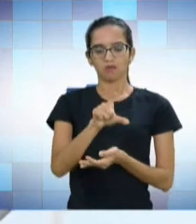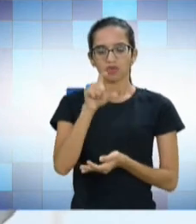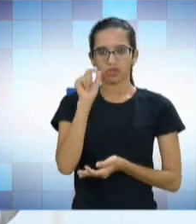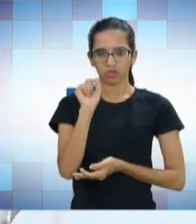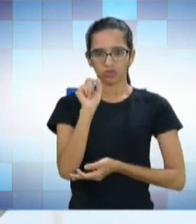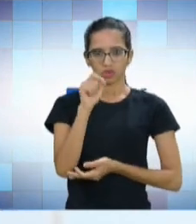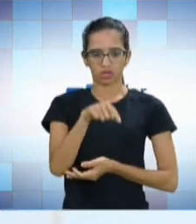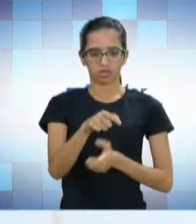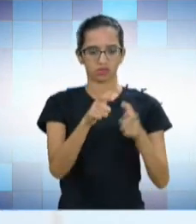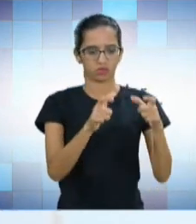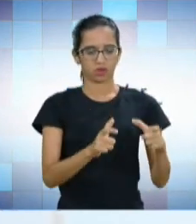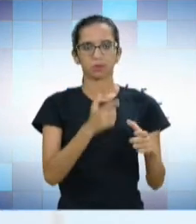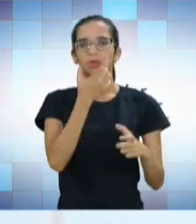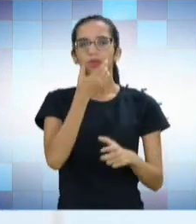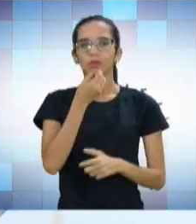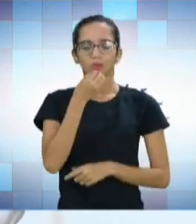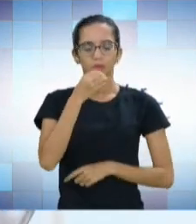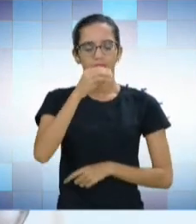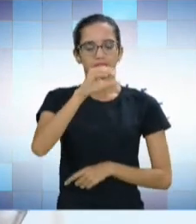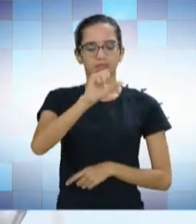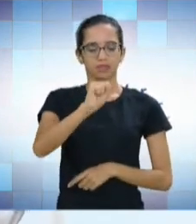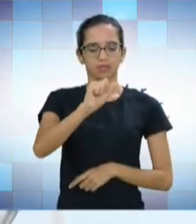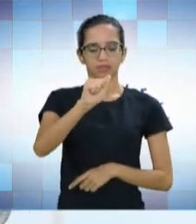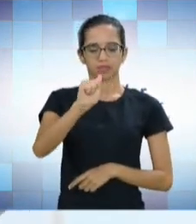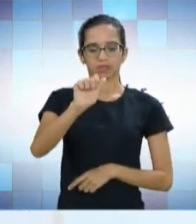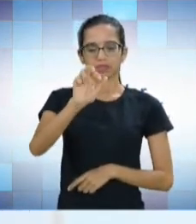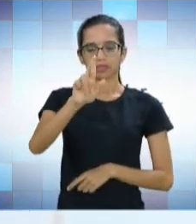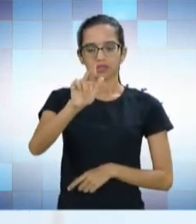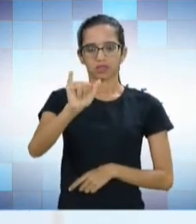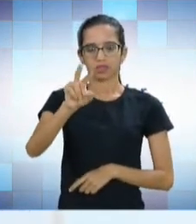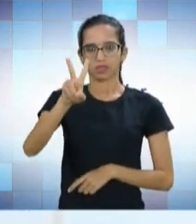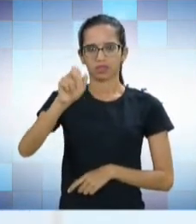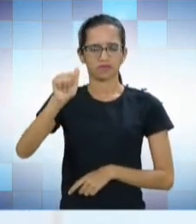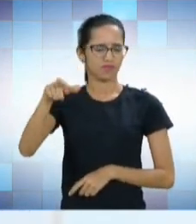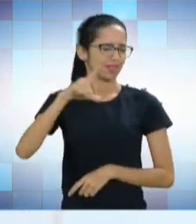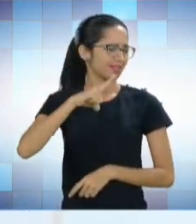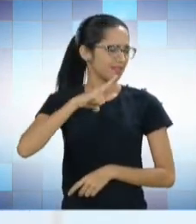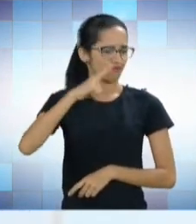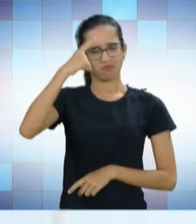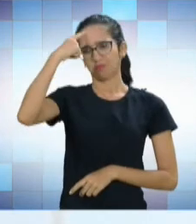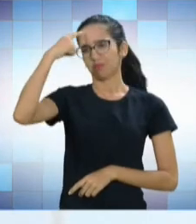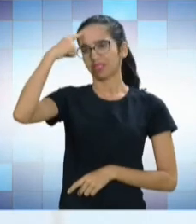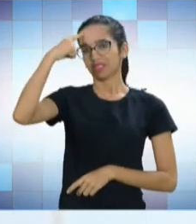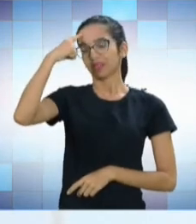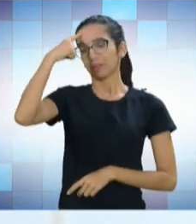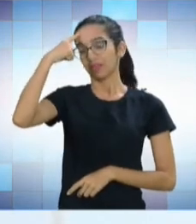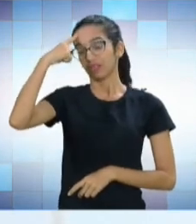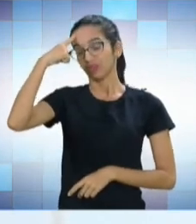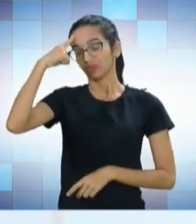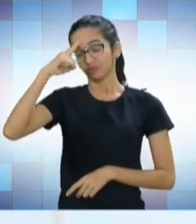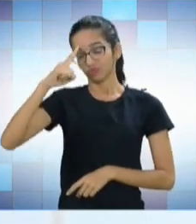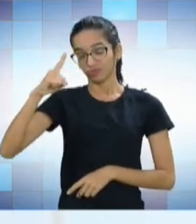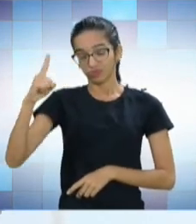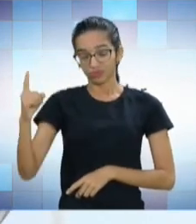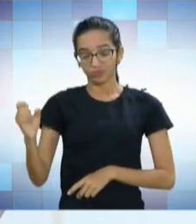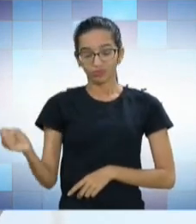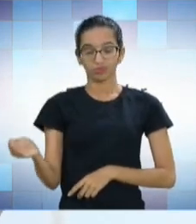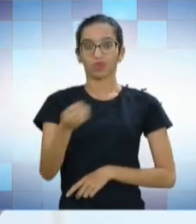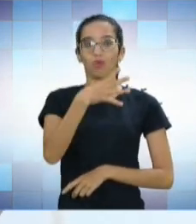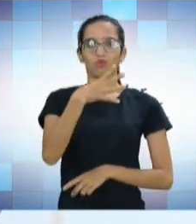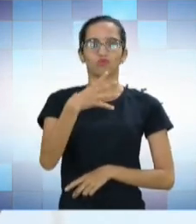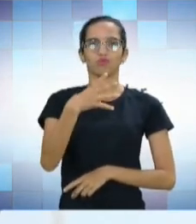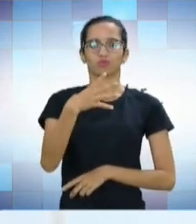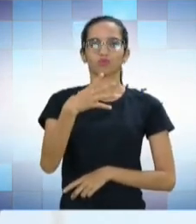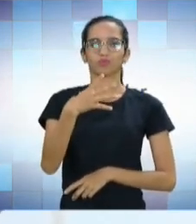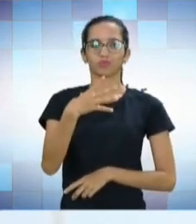escolhido esse lugar pelo conselheiro saraiva que ele teve uma grande visão empreendedora trazer teresina para o meu norte do